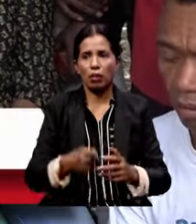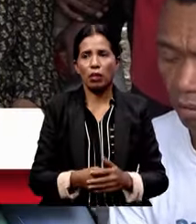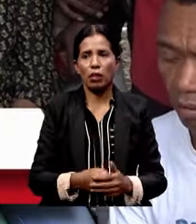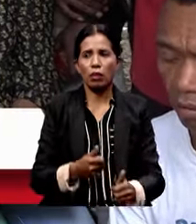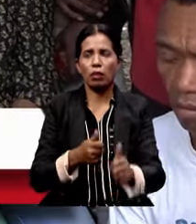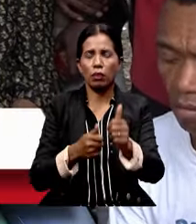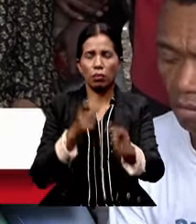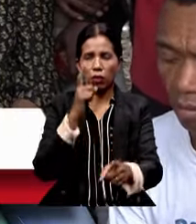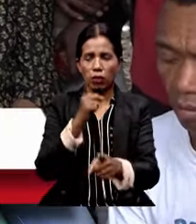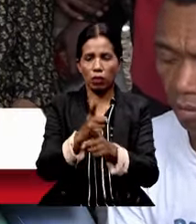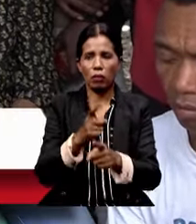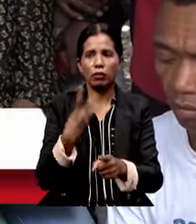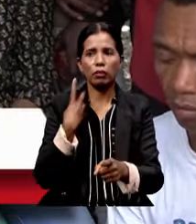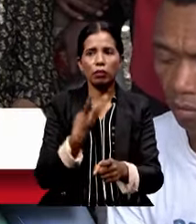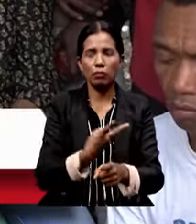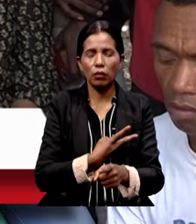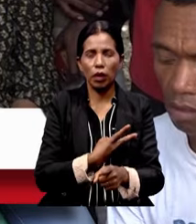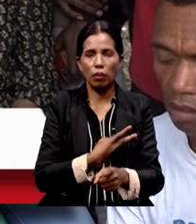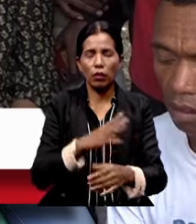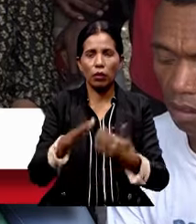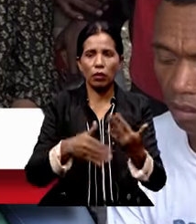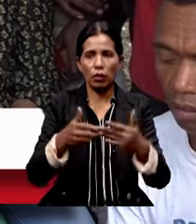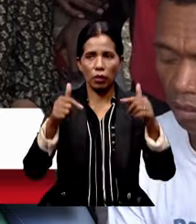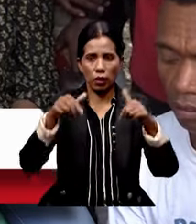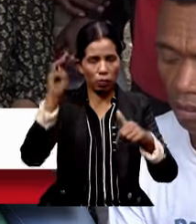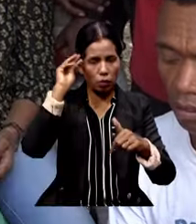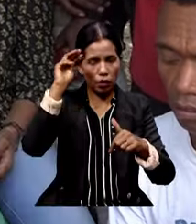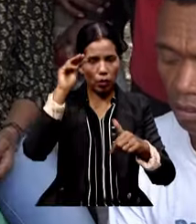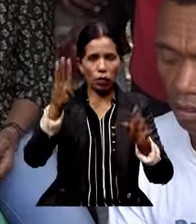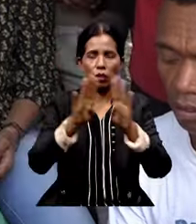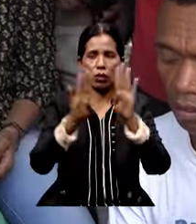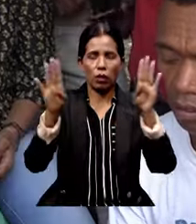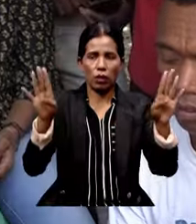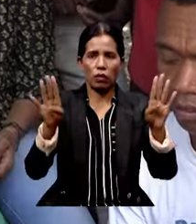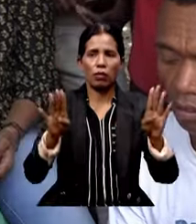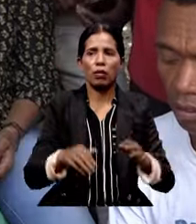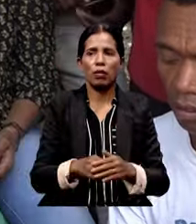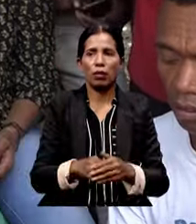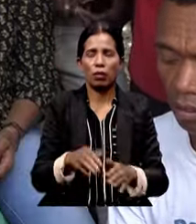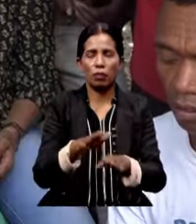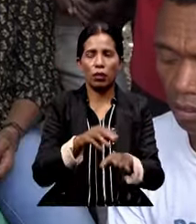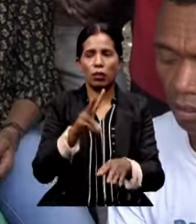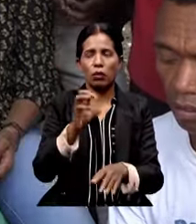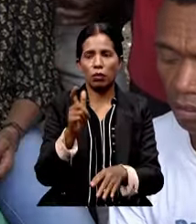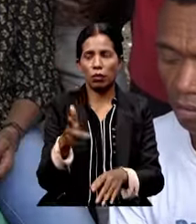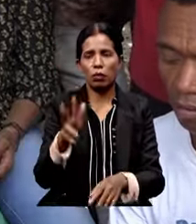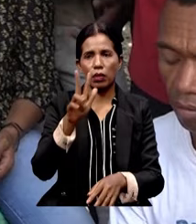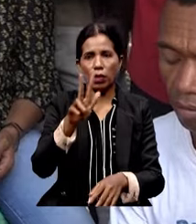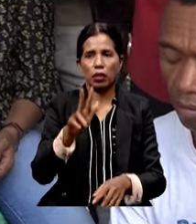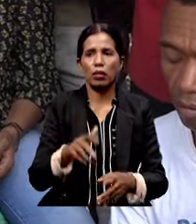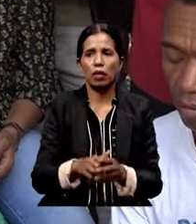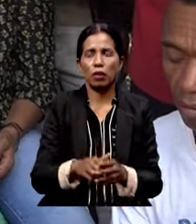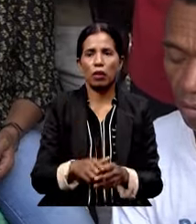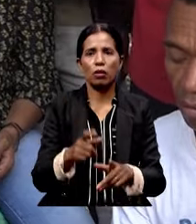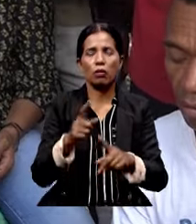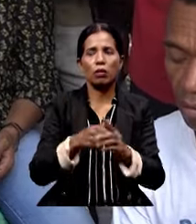ba factos, a mi sir nebe maka, ministério loke, a recrutamento ia 2023, e abril liuba